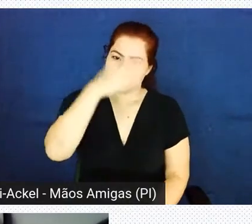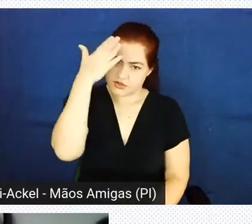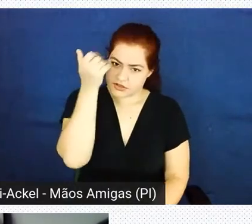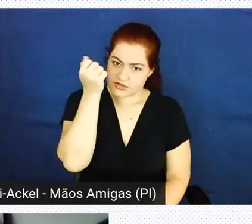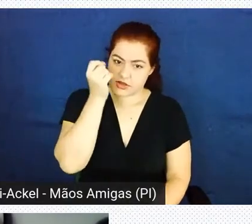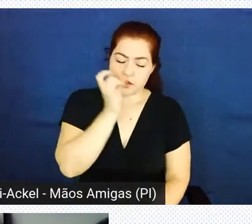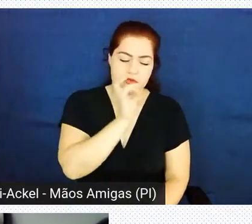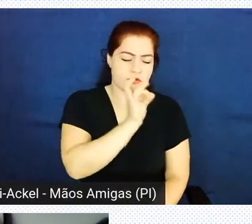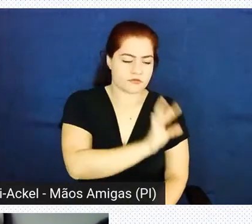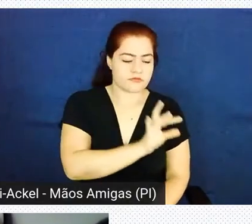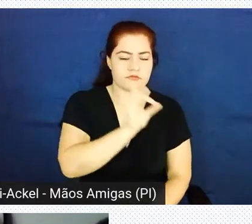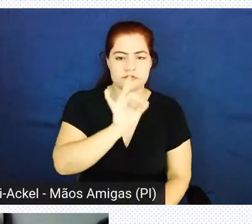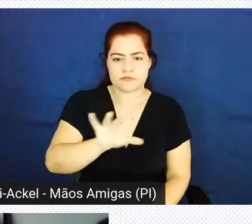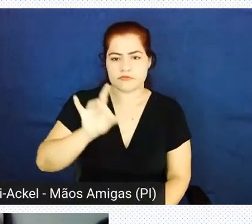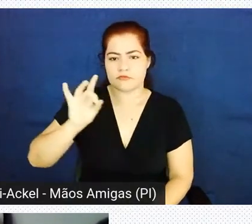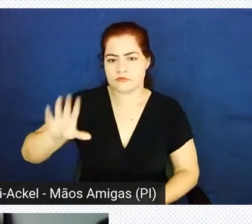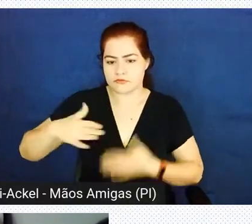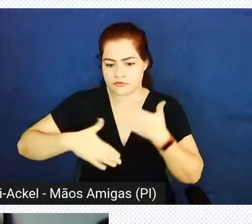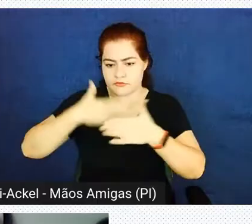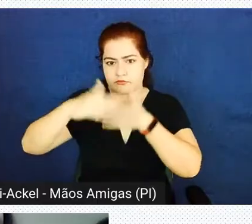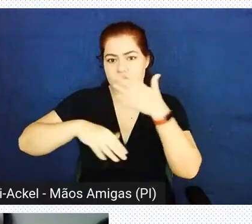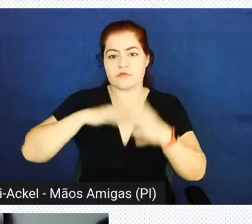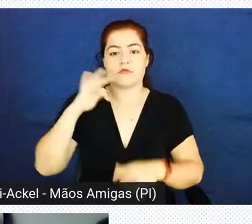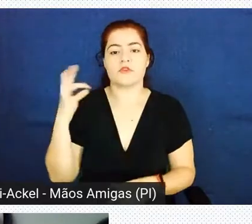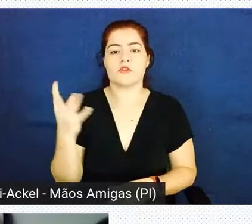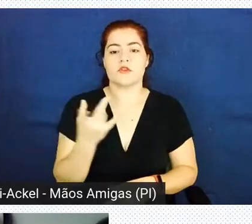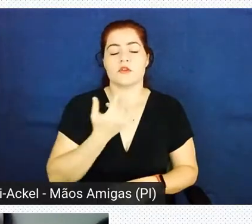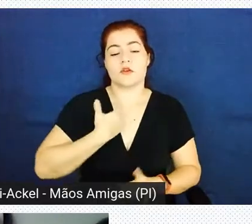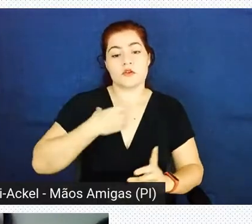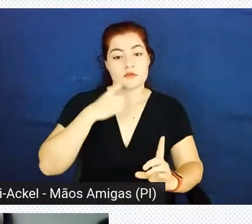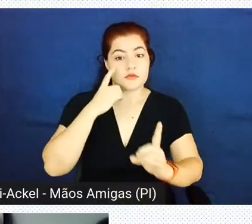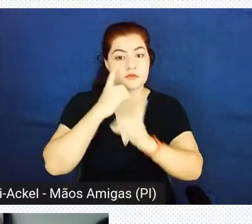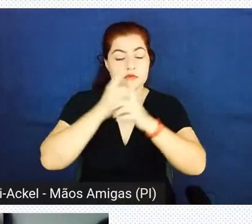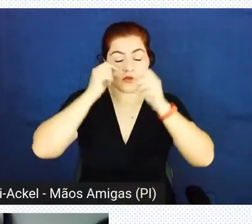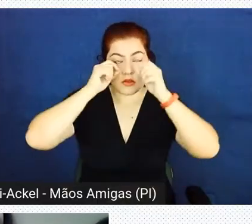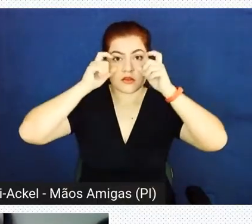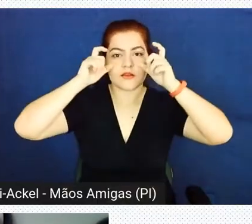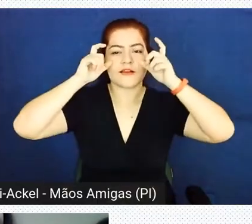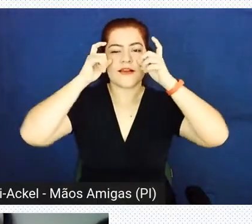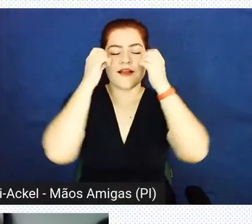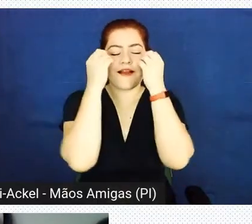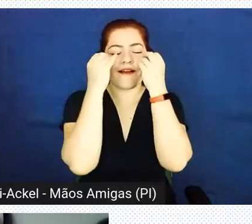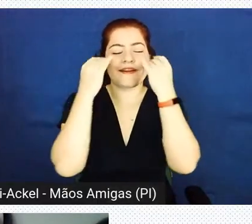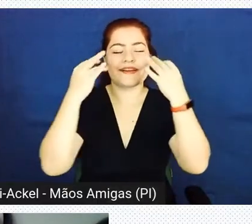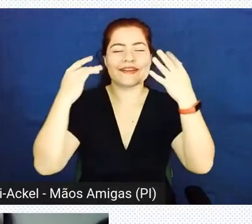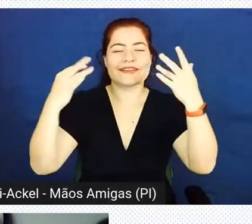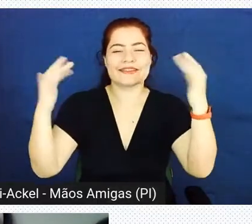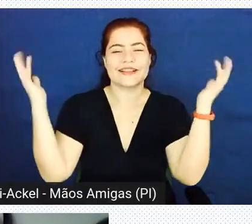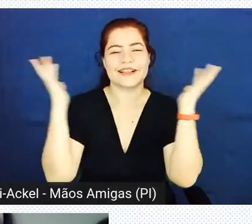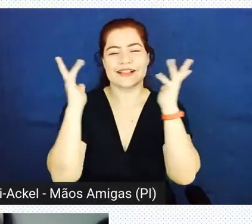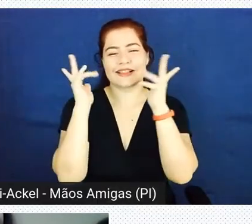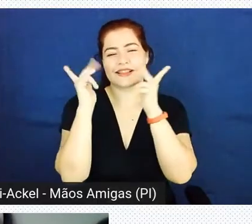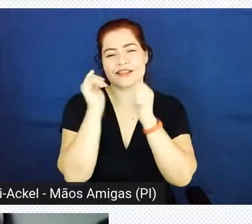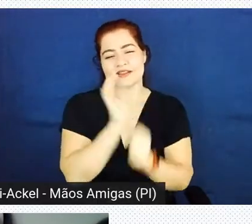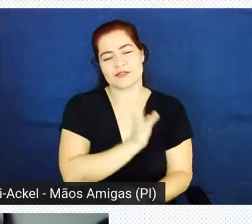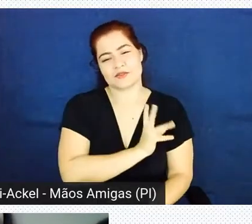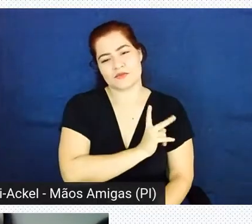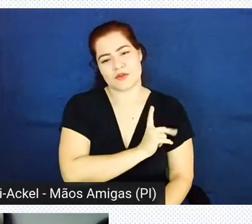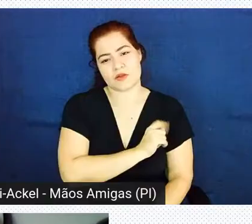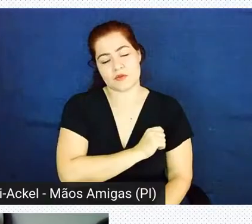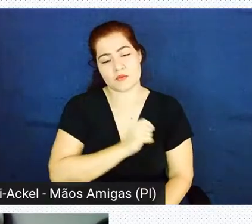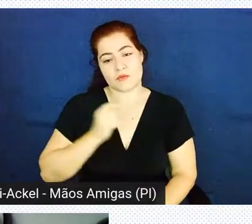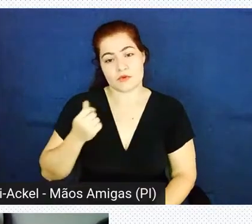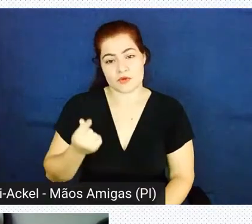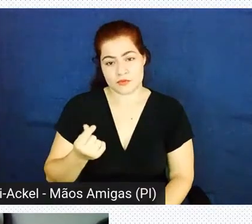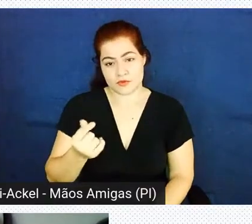a um, todos nós vamos despertar para a sublime beleza do amor imortal, que é de